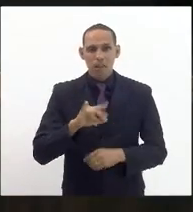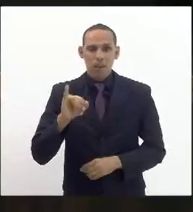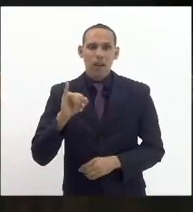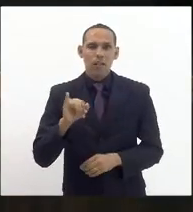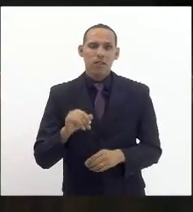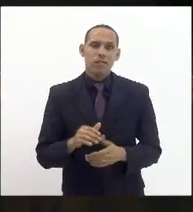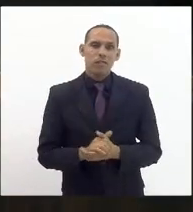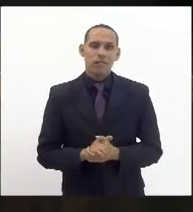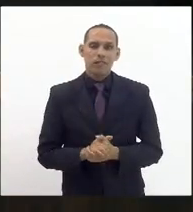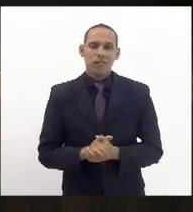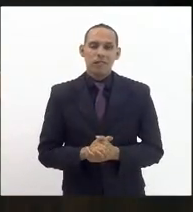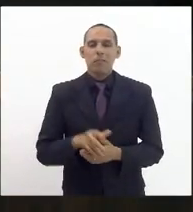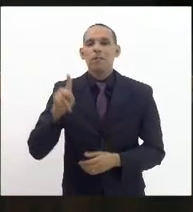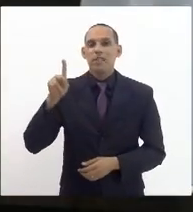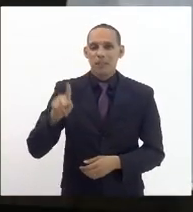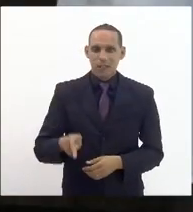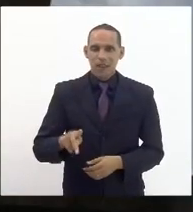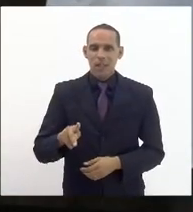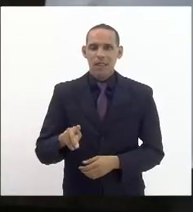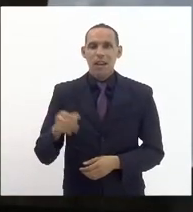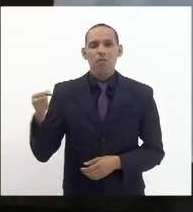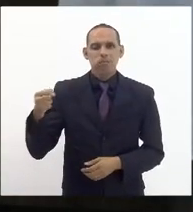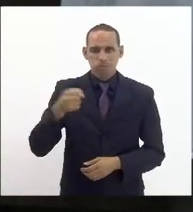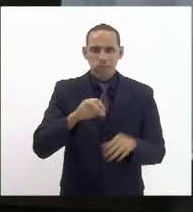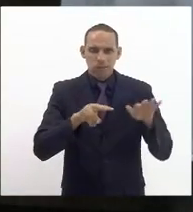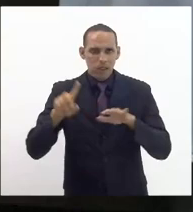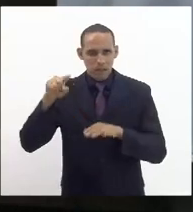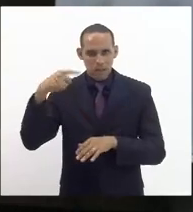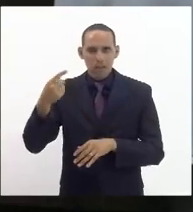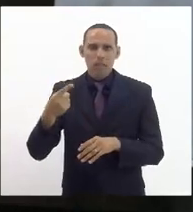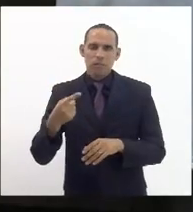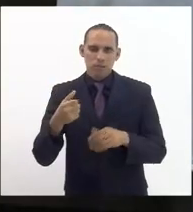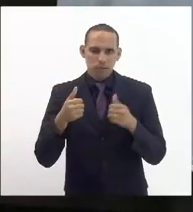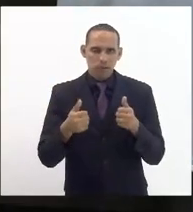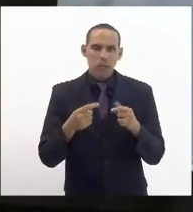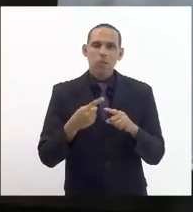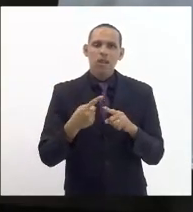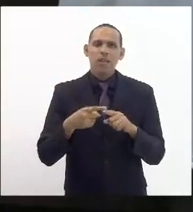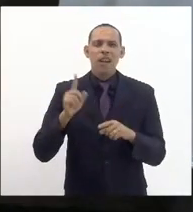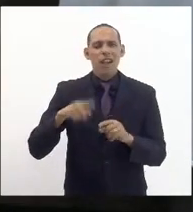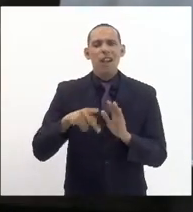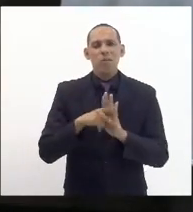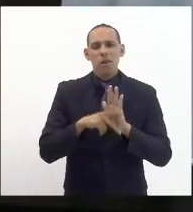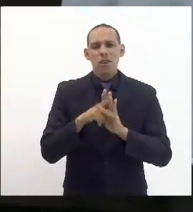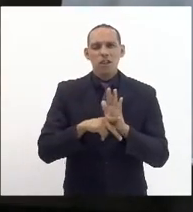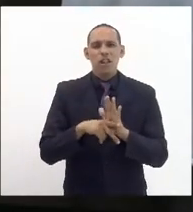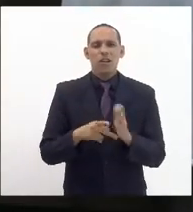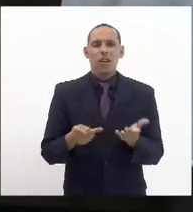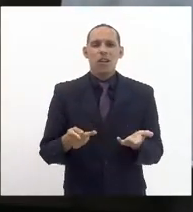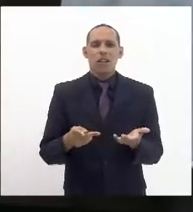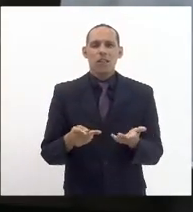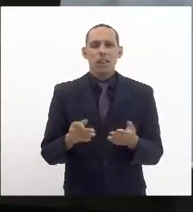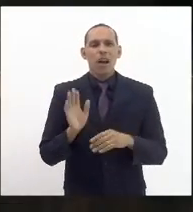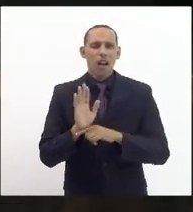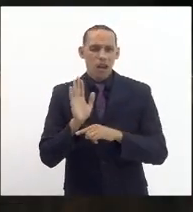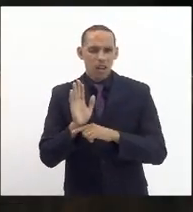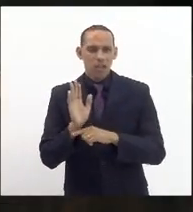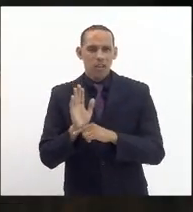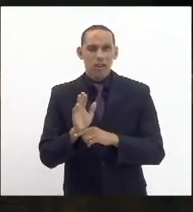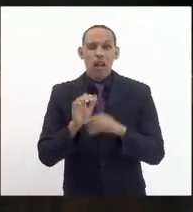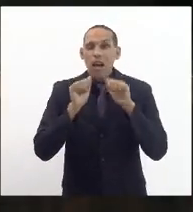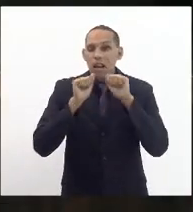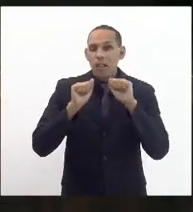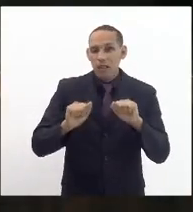já. Presidente, trazendo semana que vem, tá? Porque é um projeto que já é para beneficiar. Atenção, assessoria